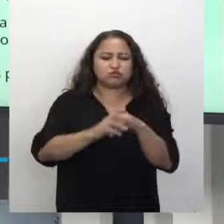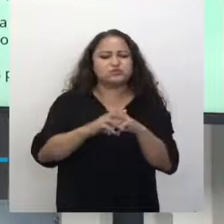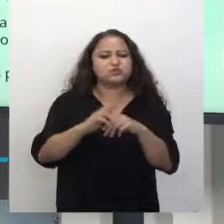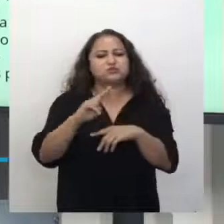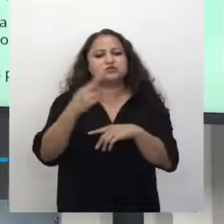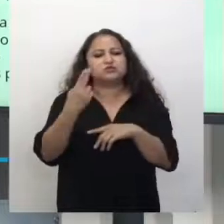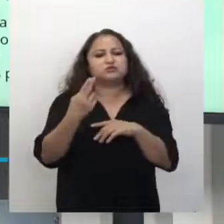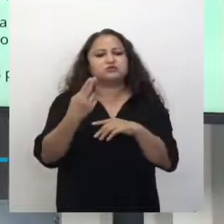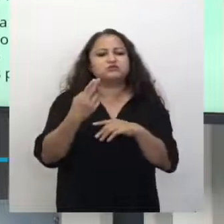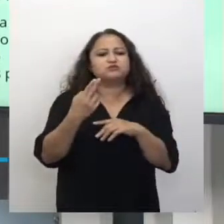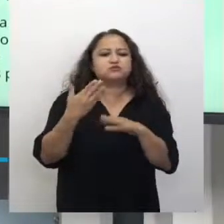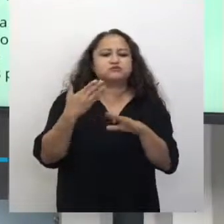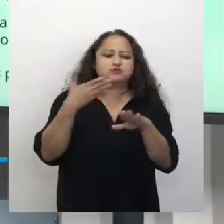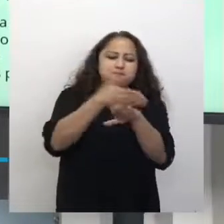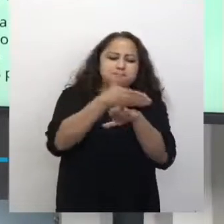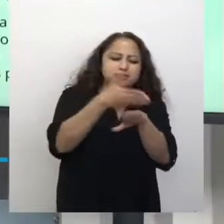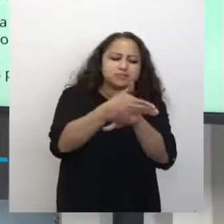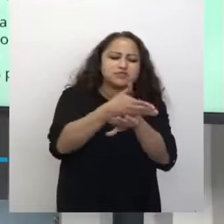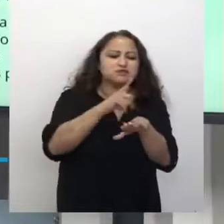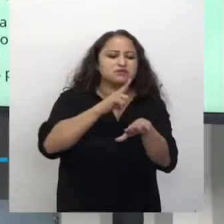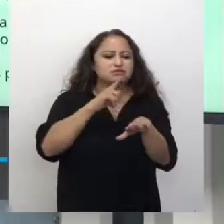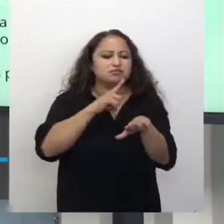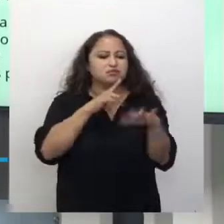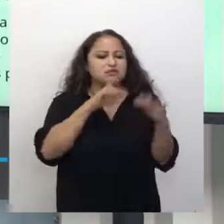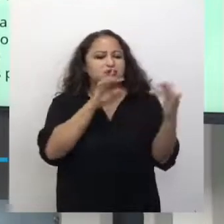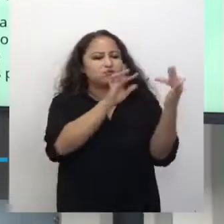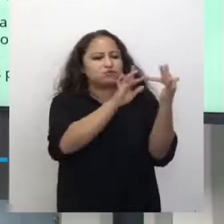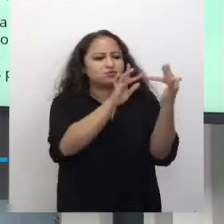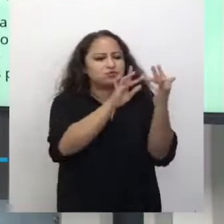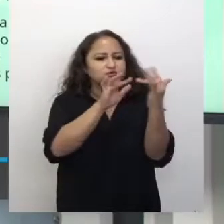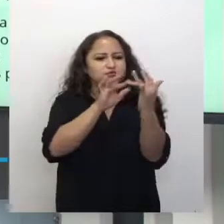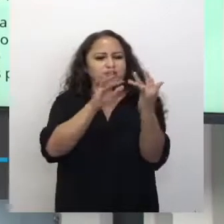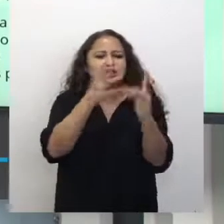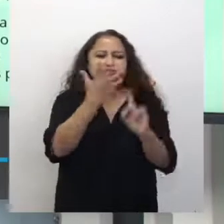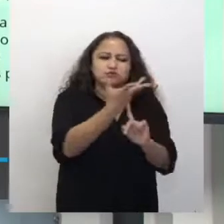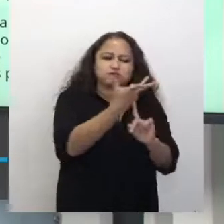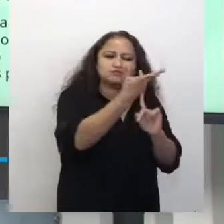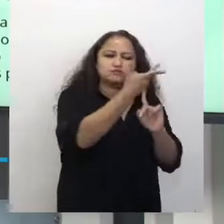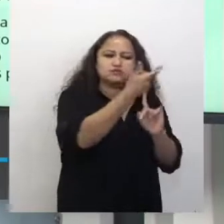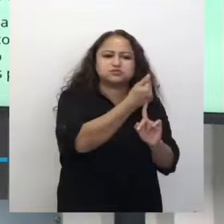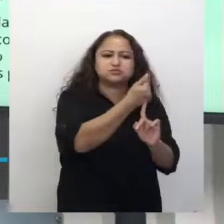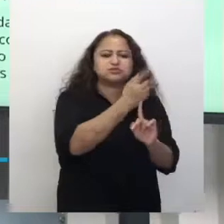justamente o momento que você tem para ter um contato maior ali com cada artista,